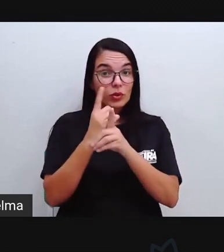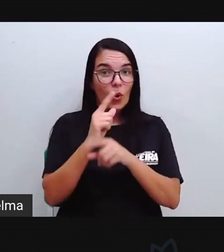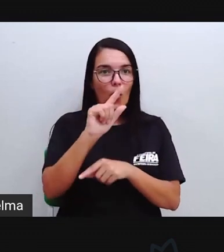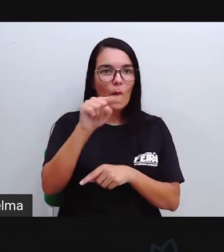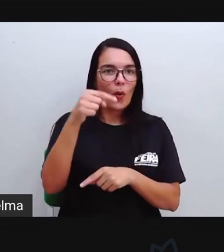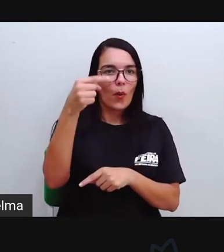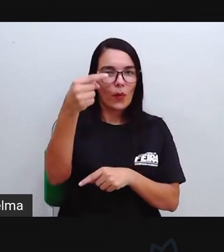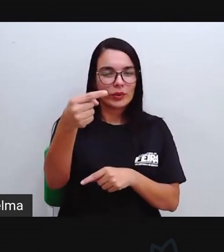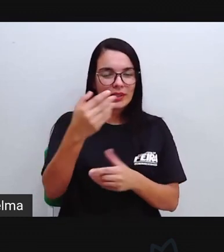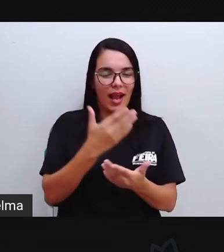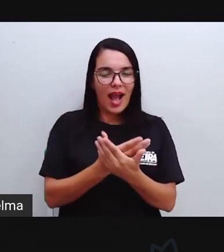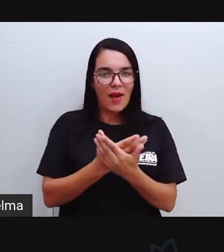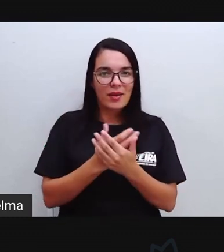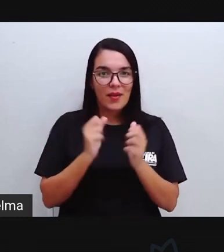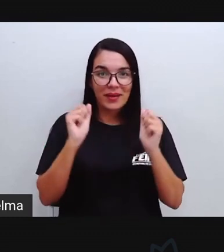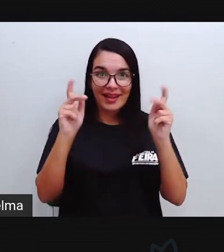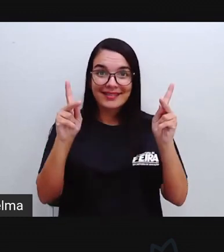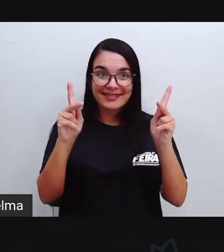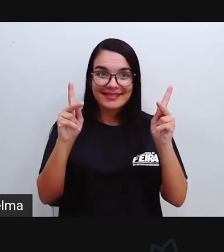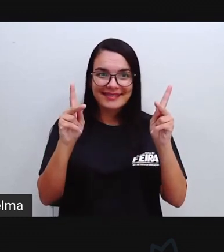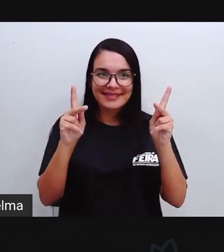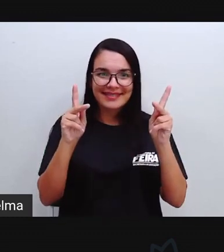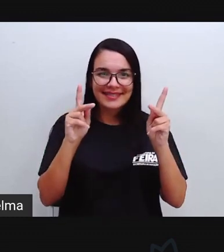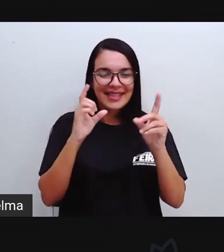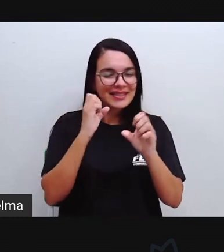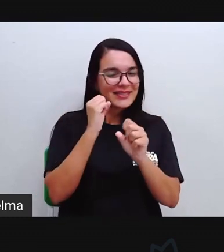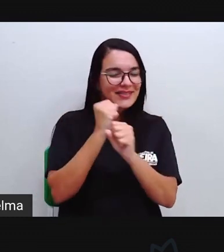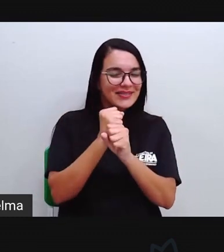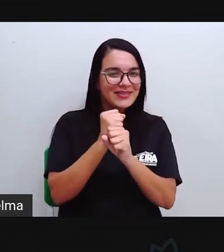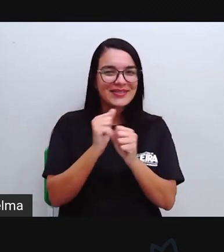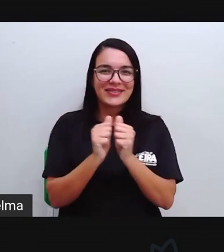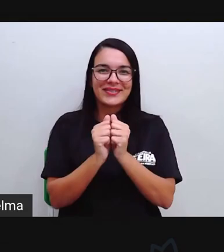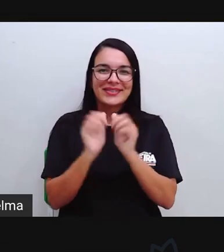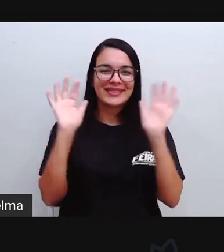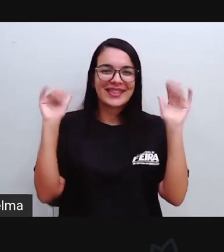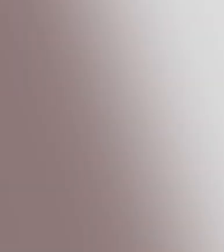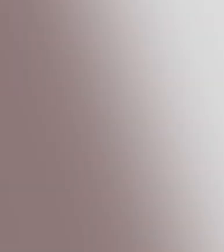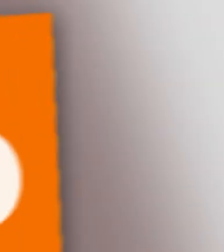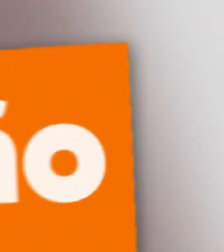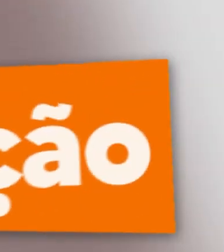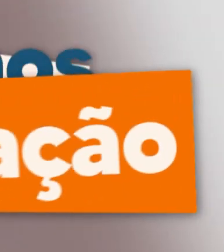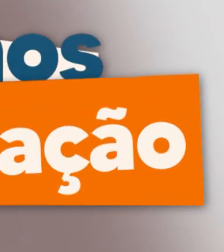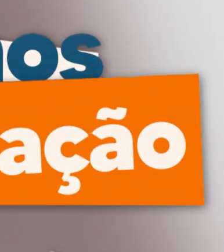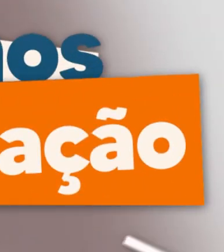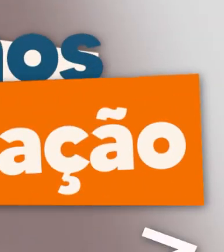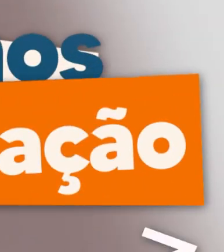gente volta com mais uma aula, certo? Te espero lá. Tchau, tchau.